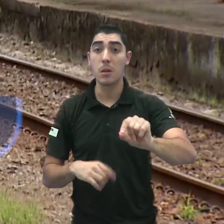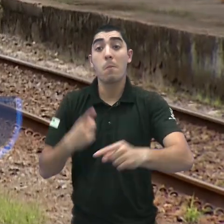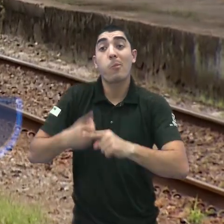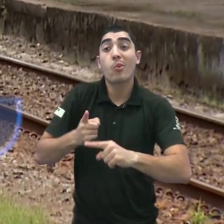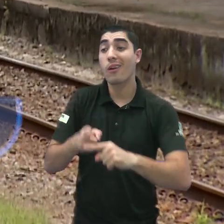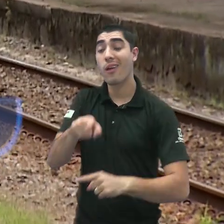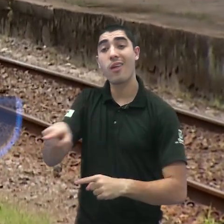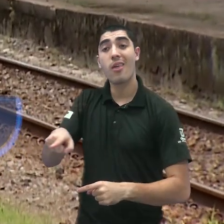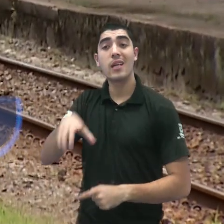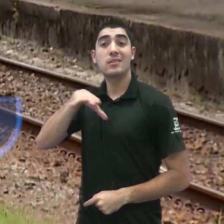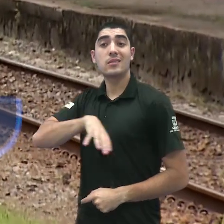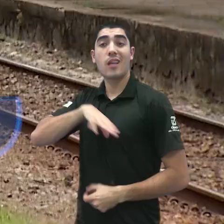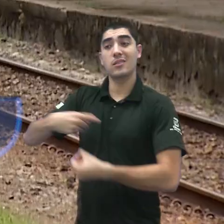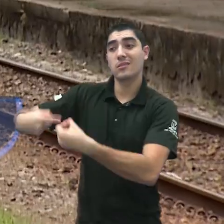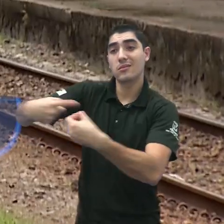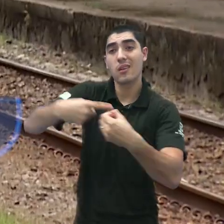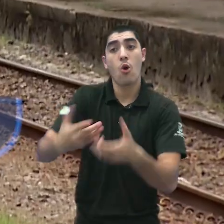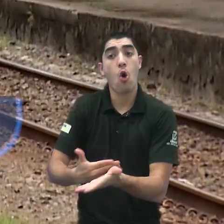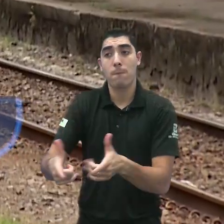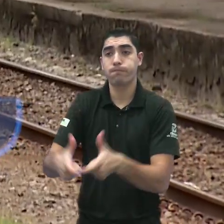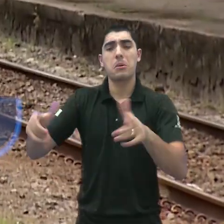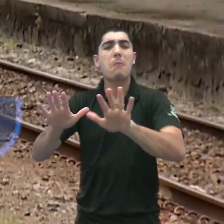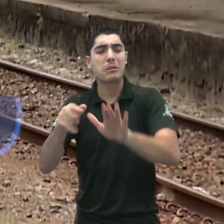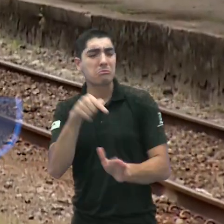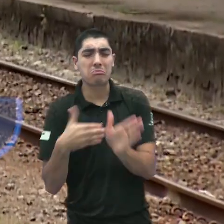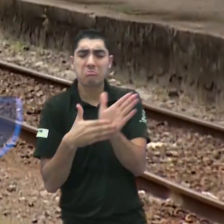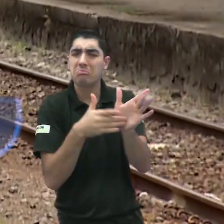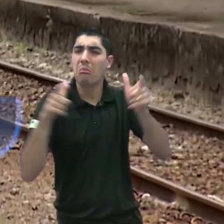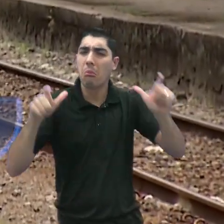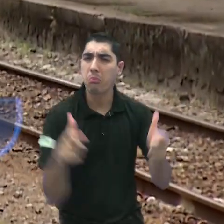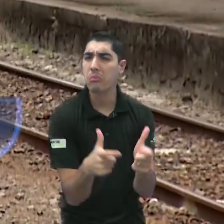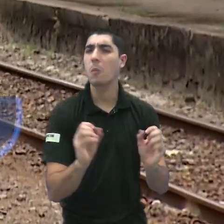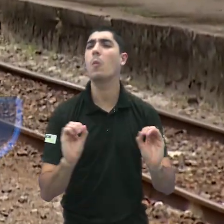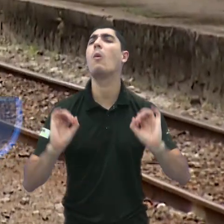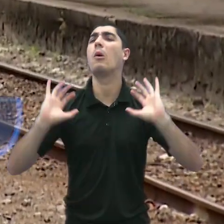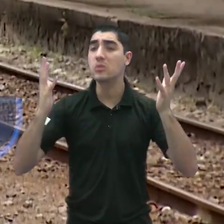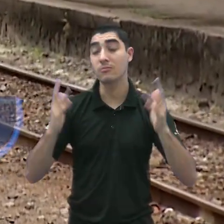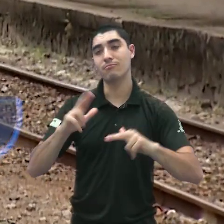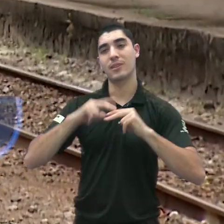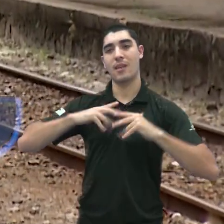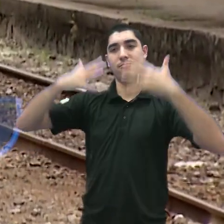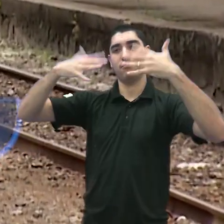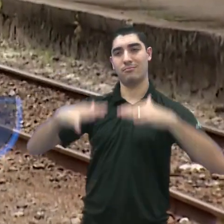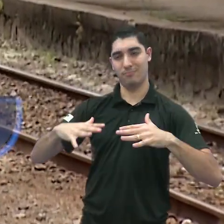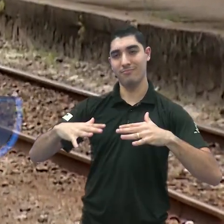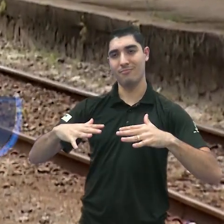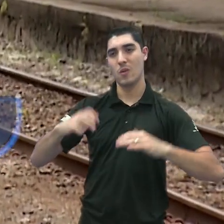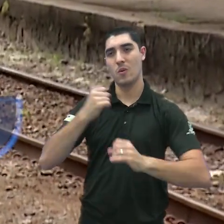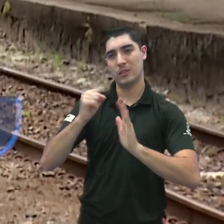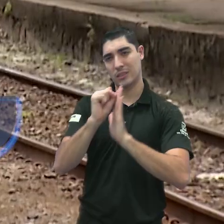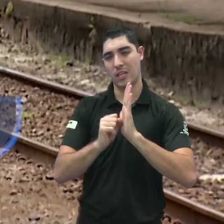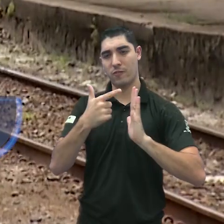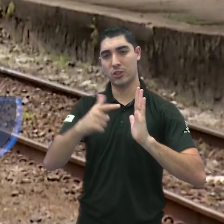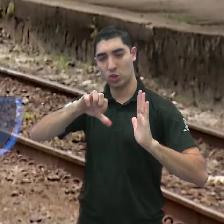o processo de ferrovia entrou em colapso? Primeiro foi a crise de 29. A famosa crise do capitalismo lá fora e a crise